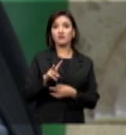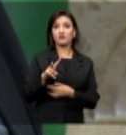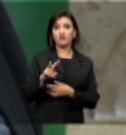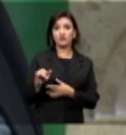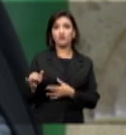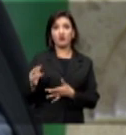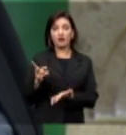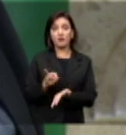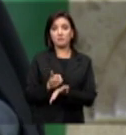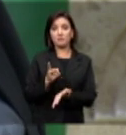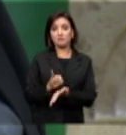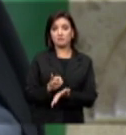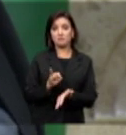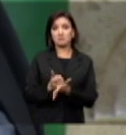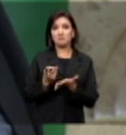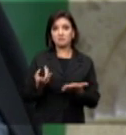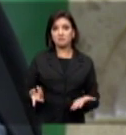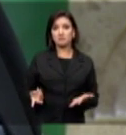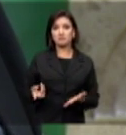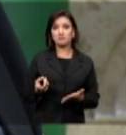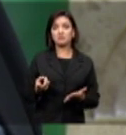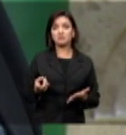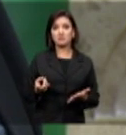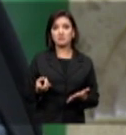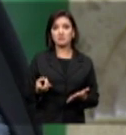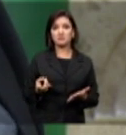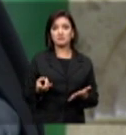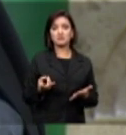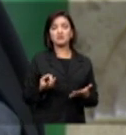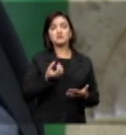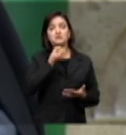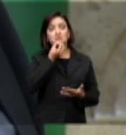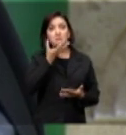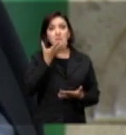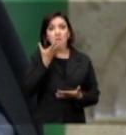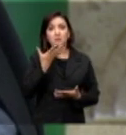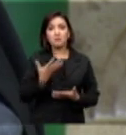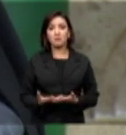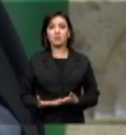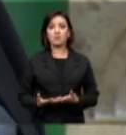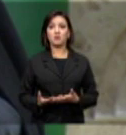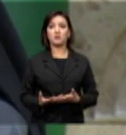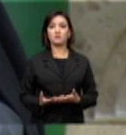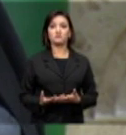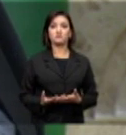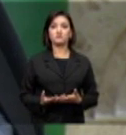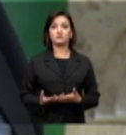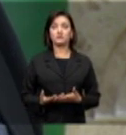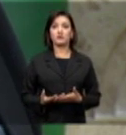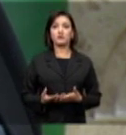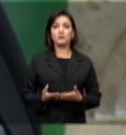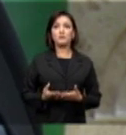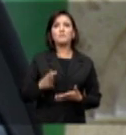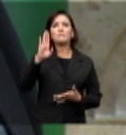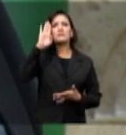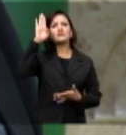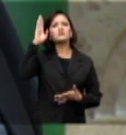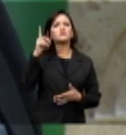venia, o pensamento de Vossas Excelências, que tem o julgado e o julgamento da